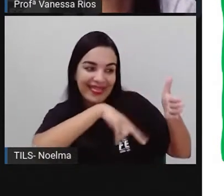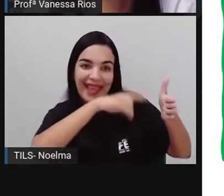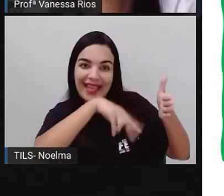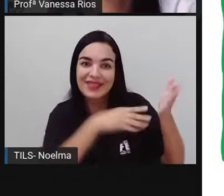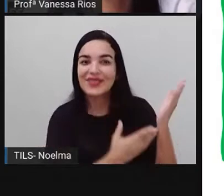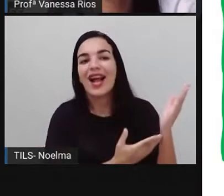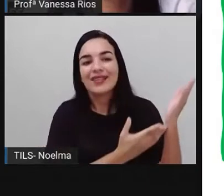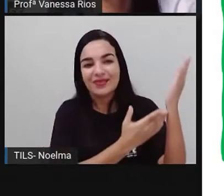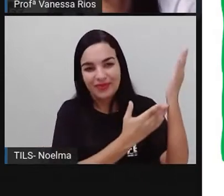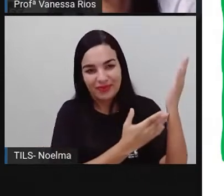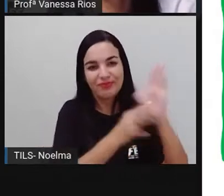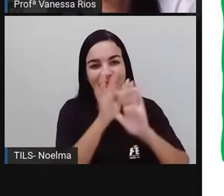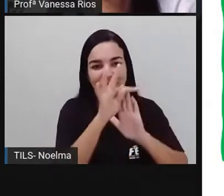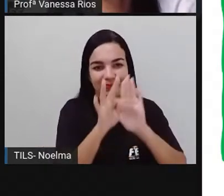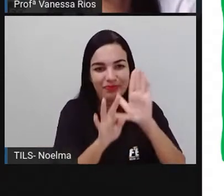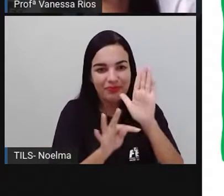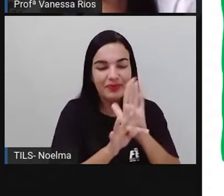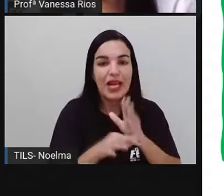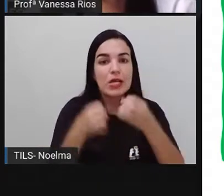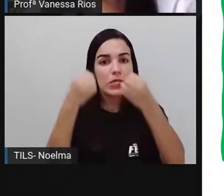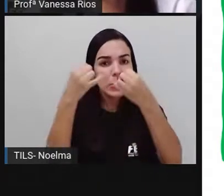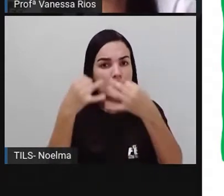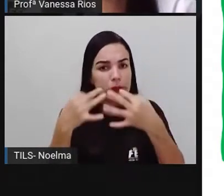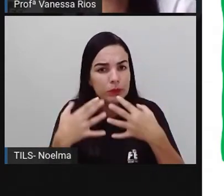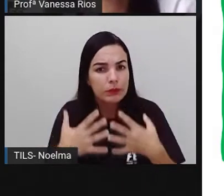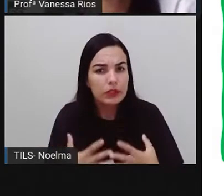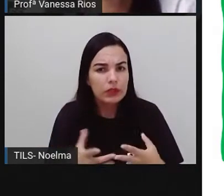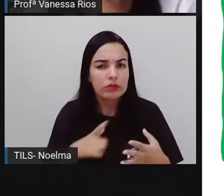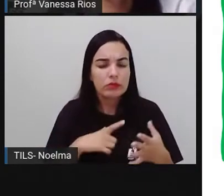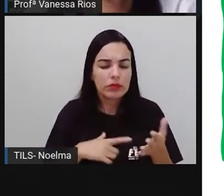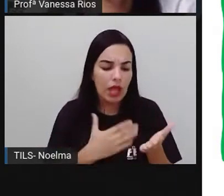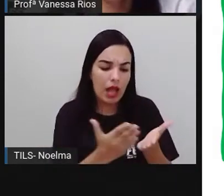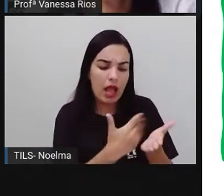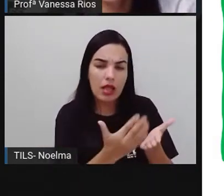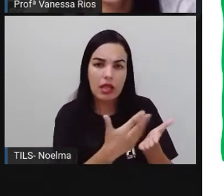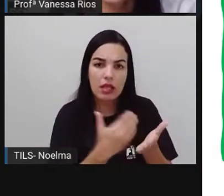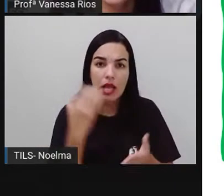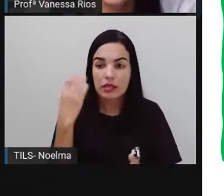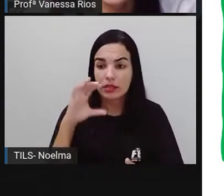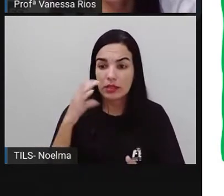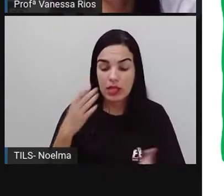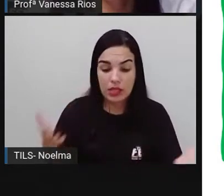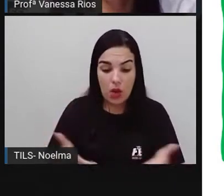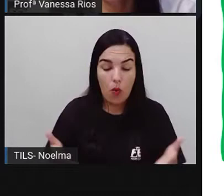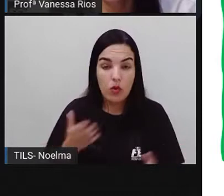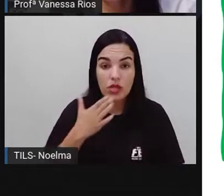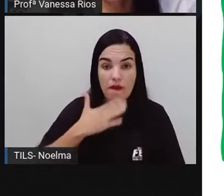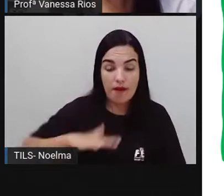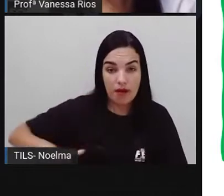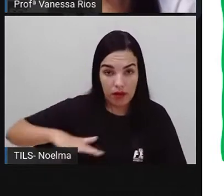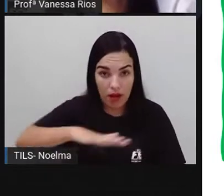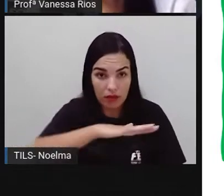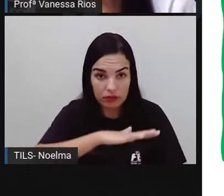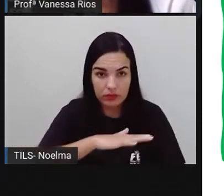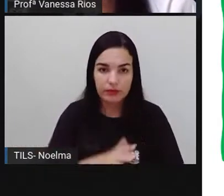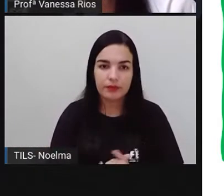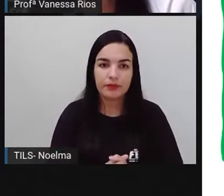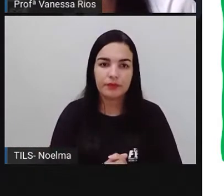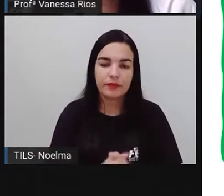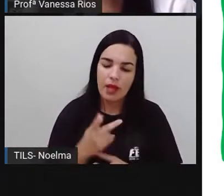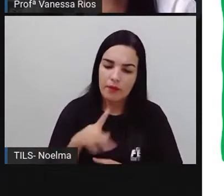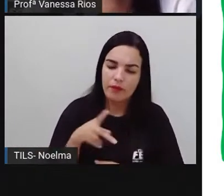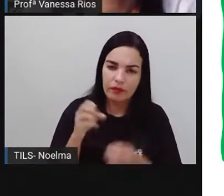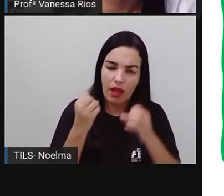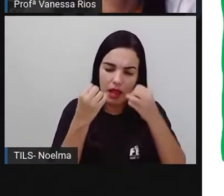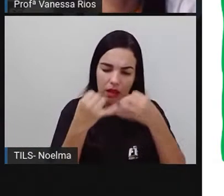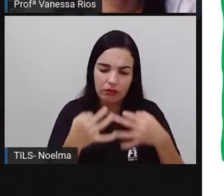leitura desse texto aí, ó, que foi tirado da revista Ciência Hoje Criança. E a prova vai fazer a leitura e